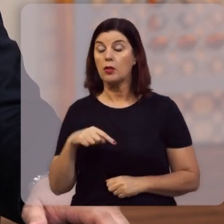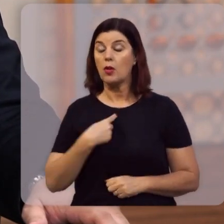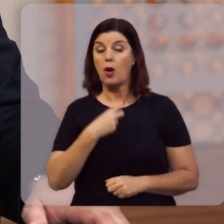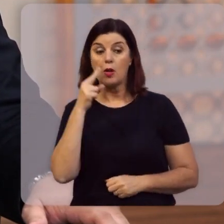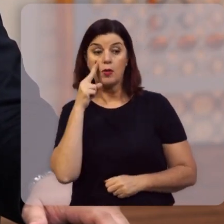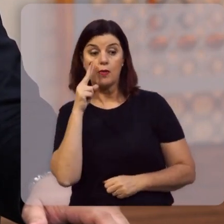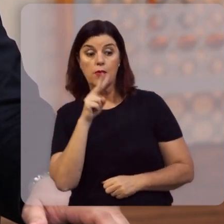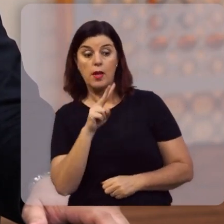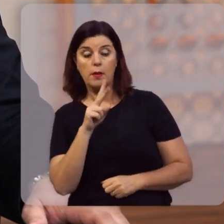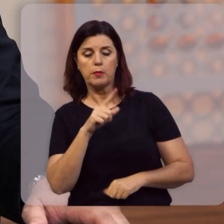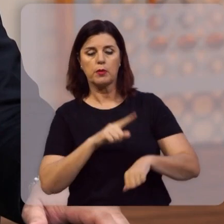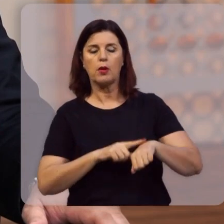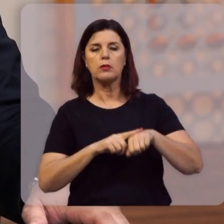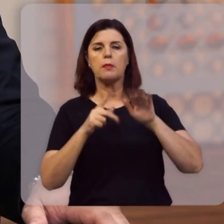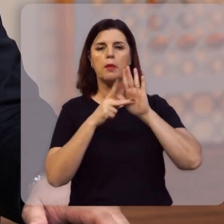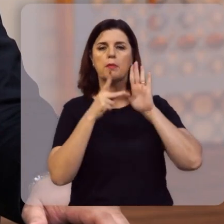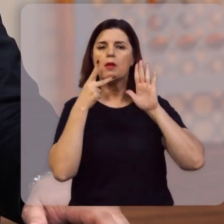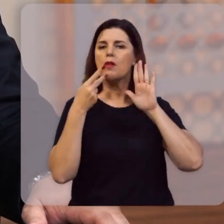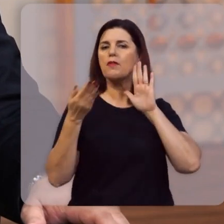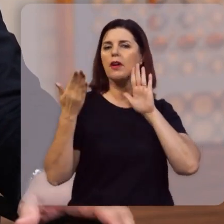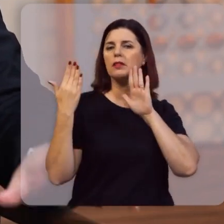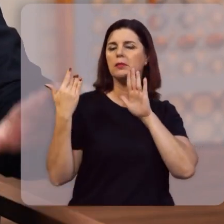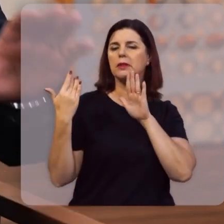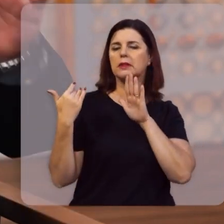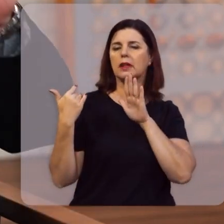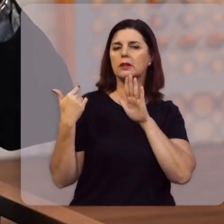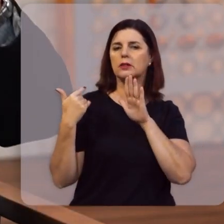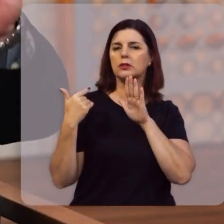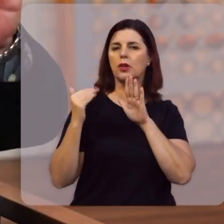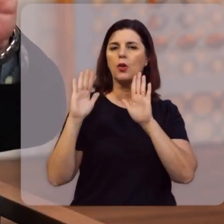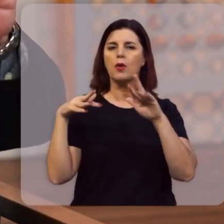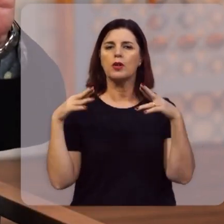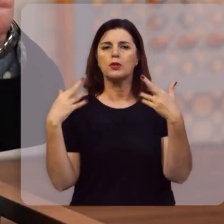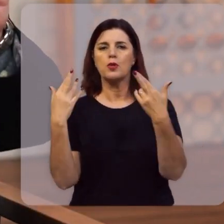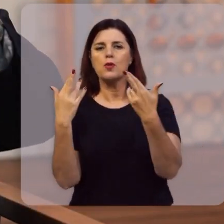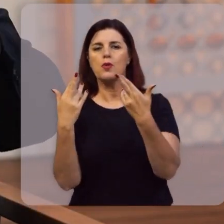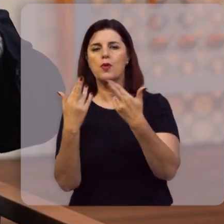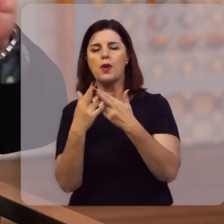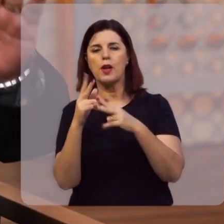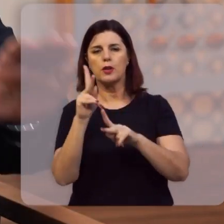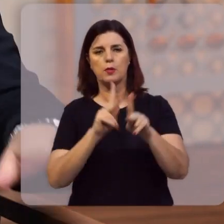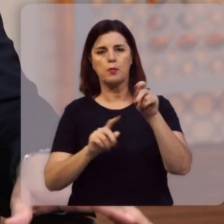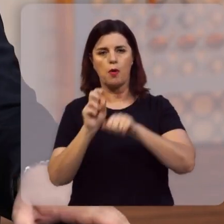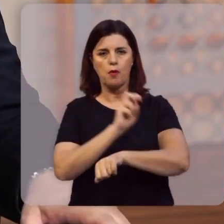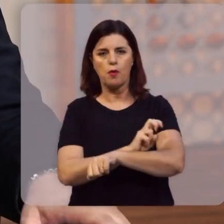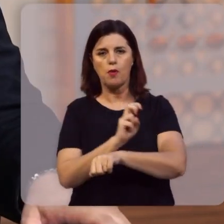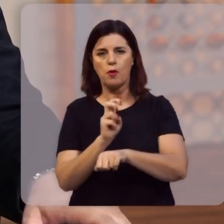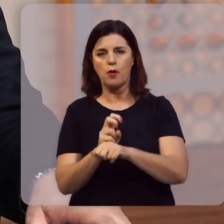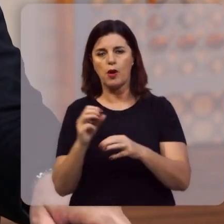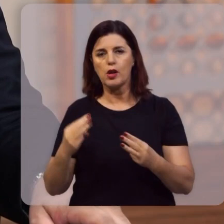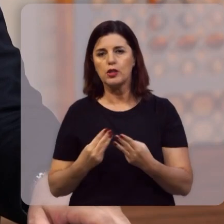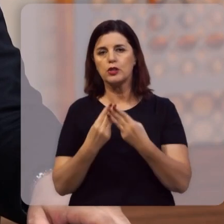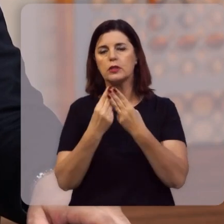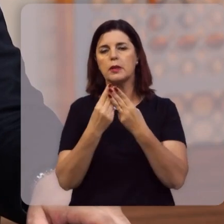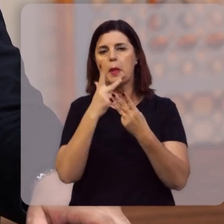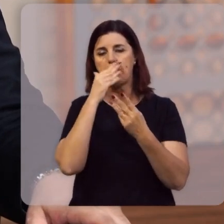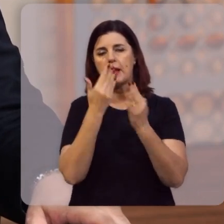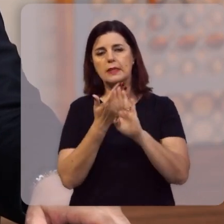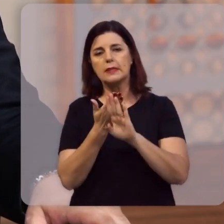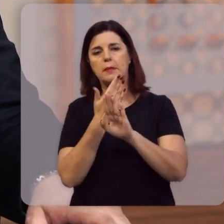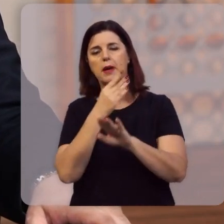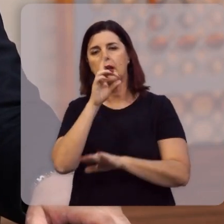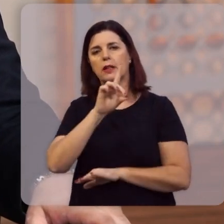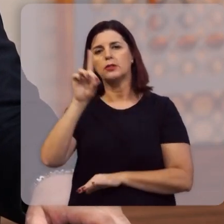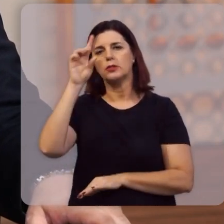principalmente na época dos profetas no Antigo Testamento, quando o reino de Israel, primeiramente, depois o reino de Judá, teimavam em afastar-se